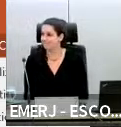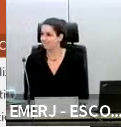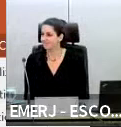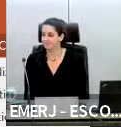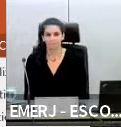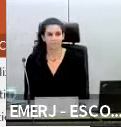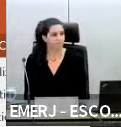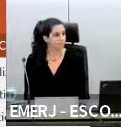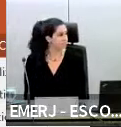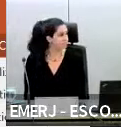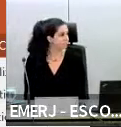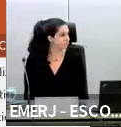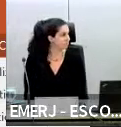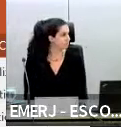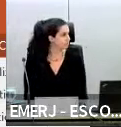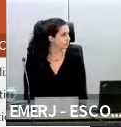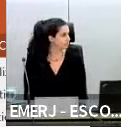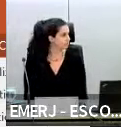né, nossa coordenadora